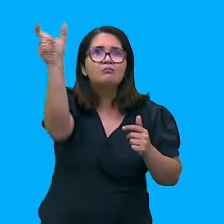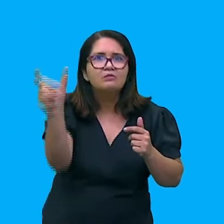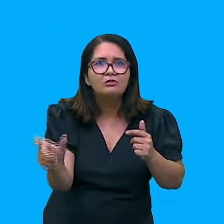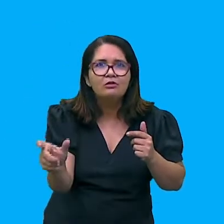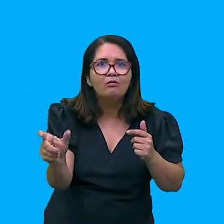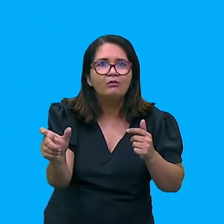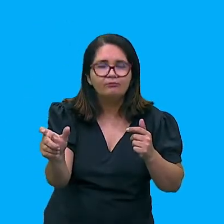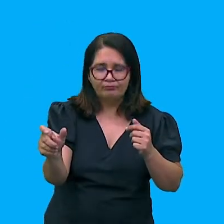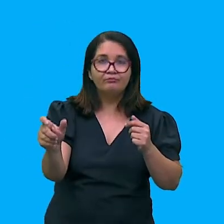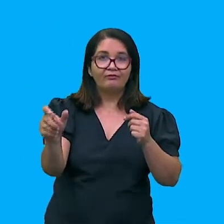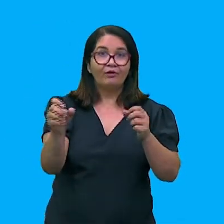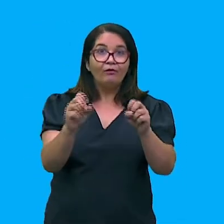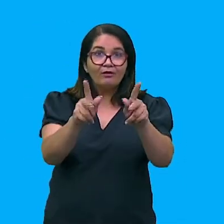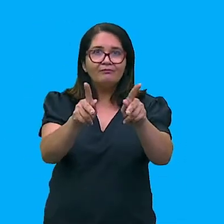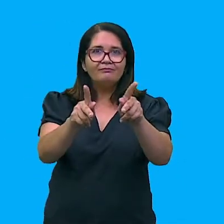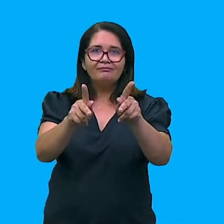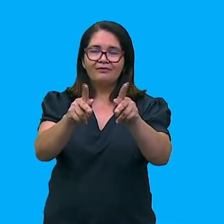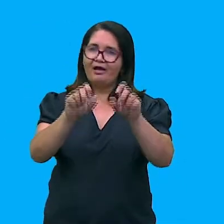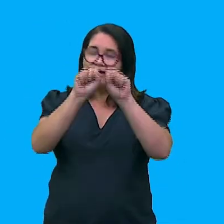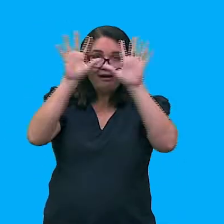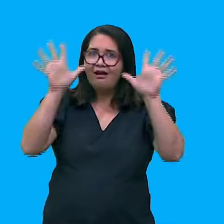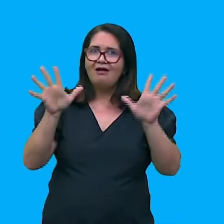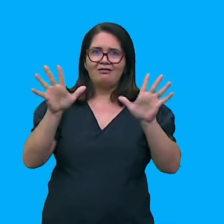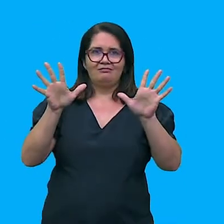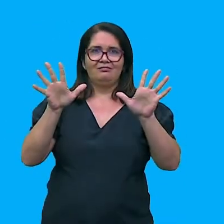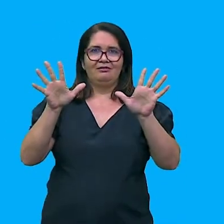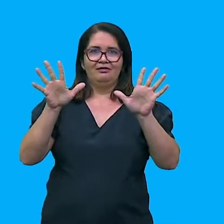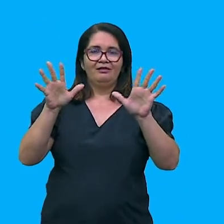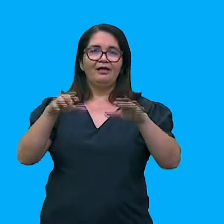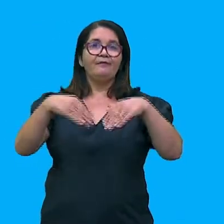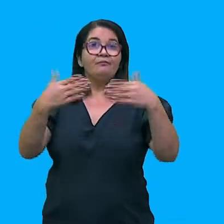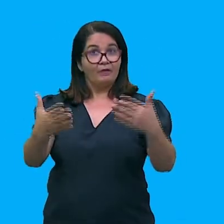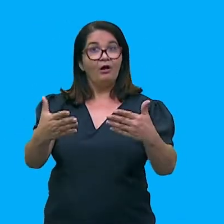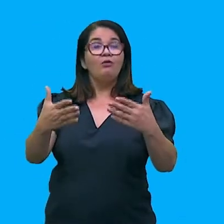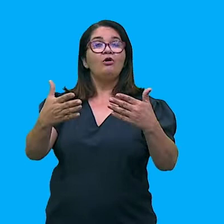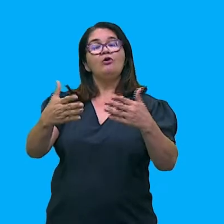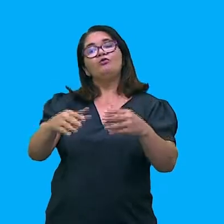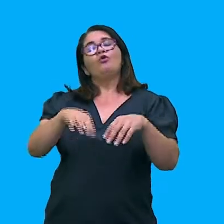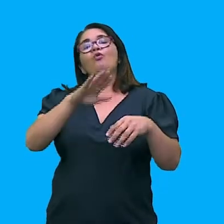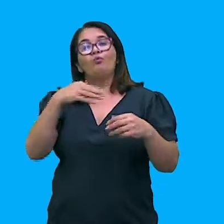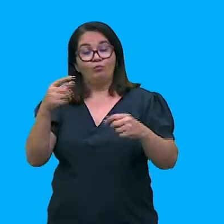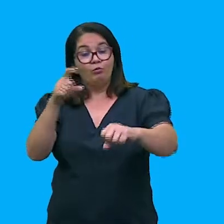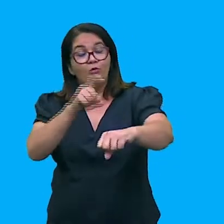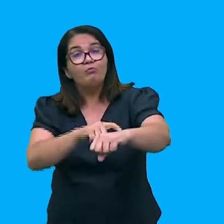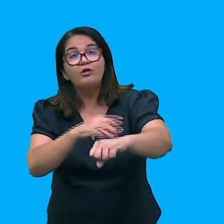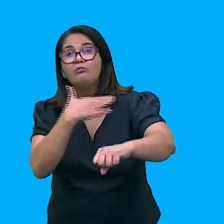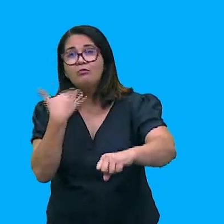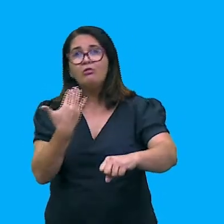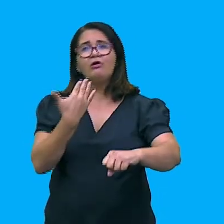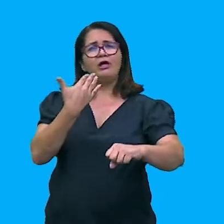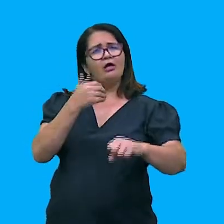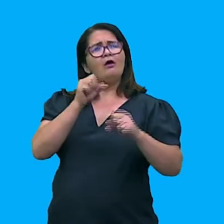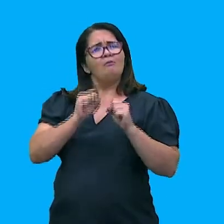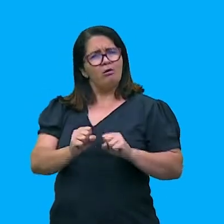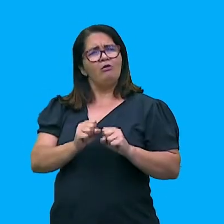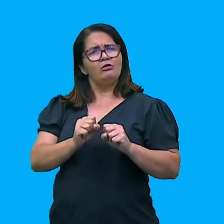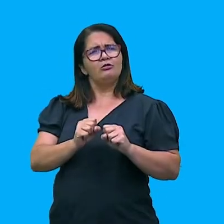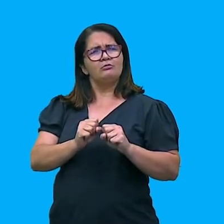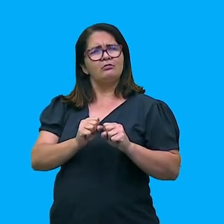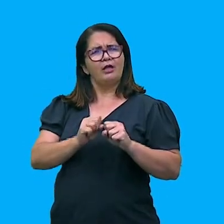que se tratava do sentimento. Dessa forma, podemos perceber que o uso